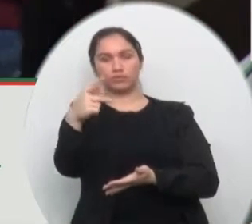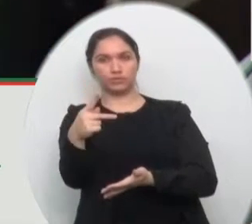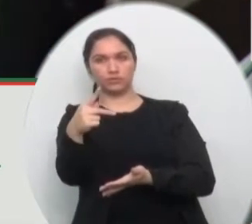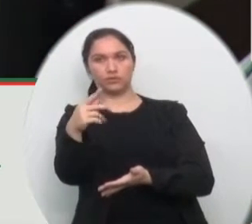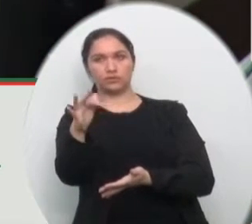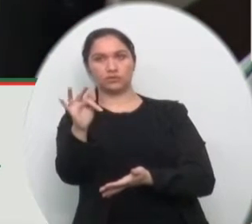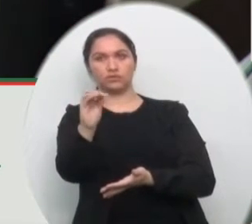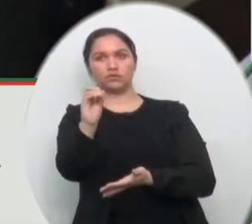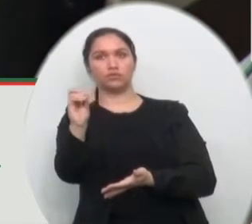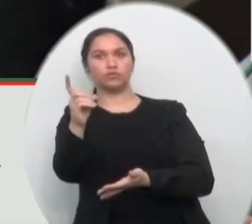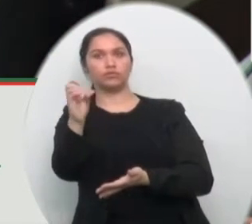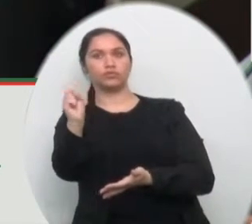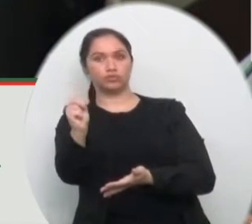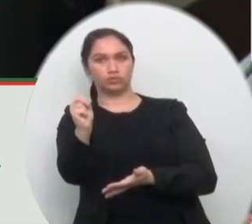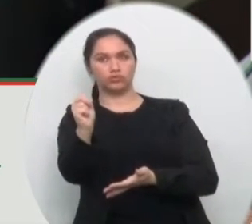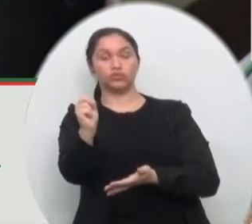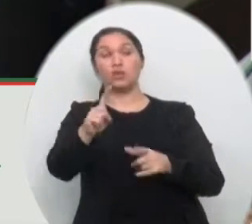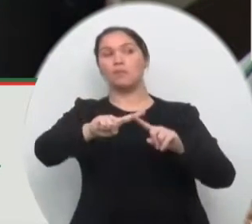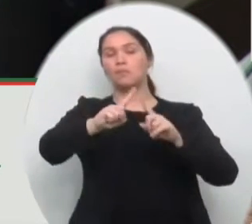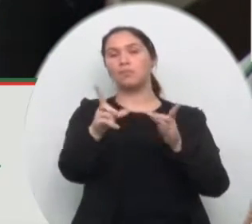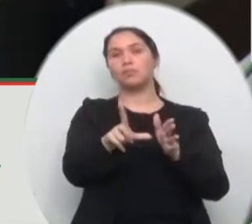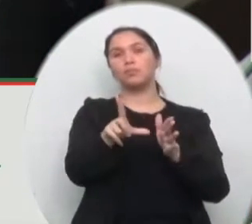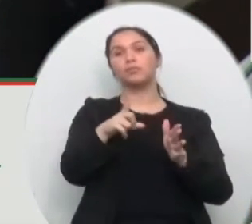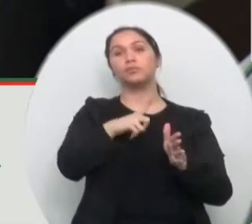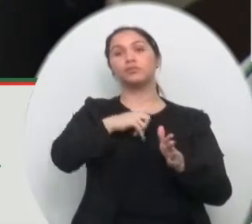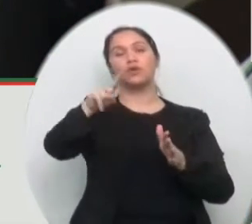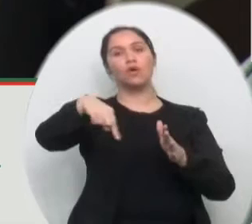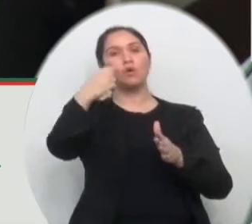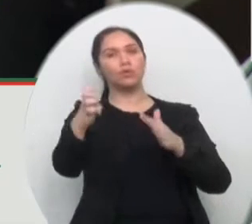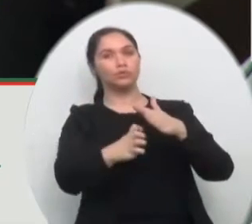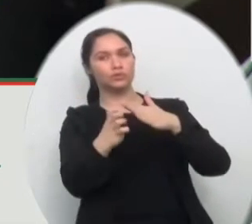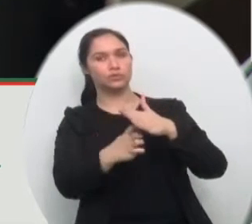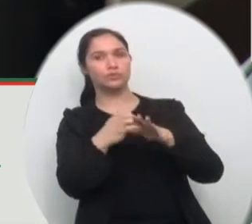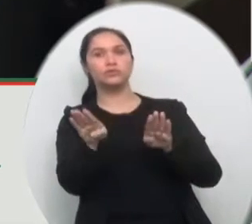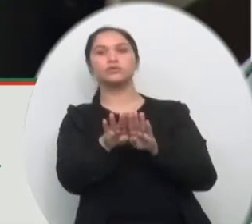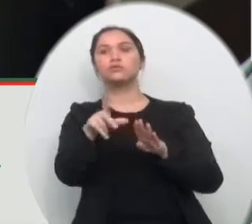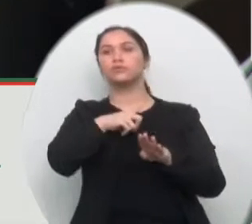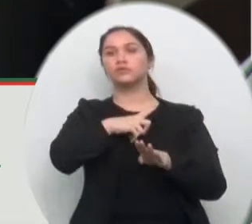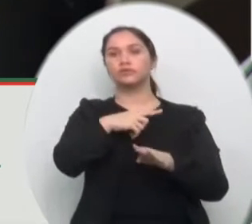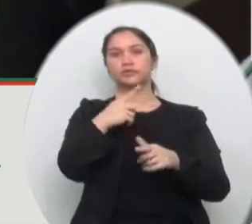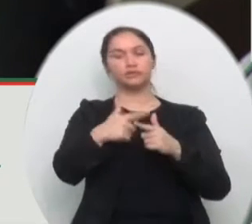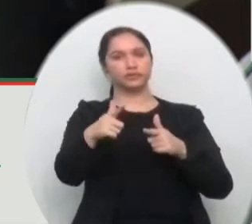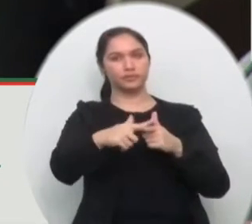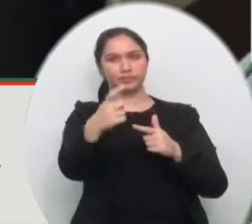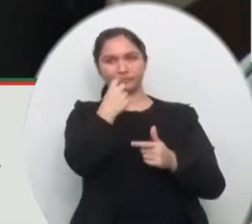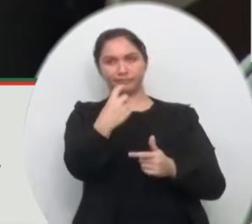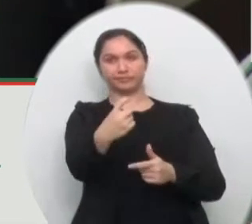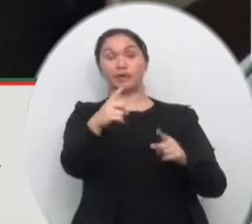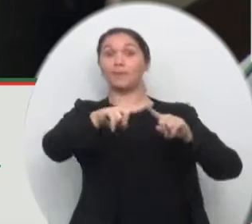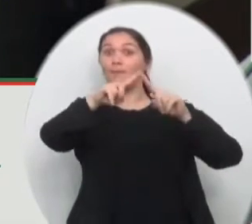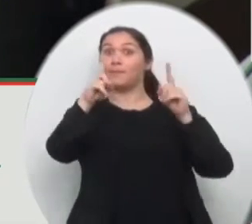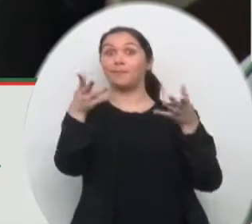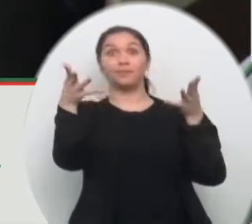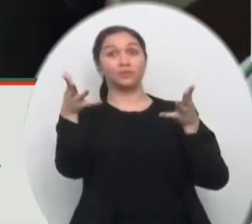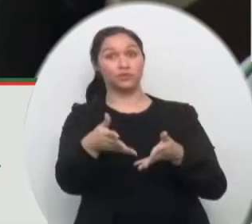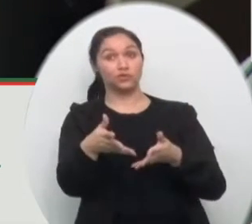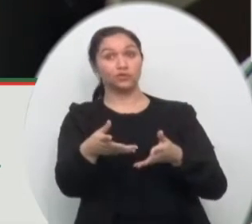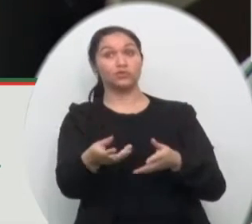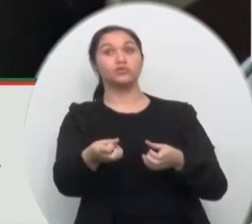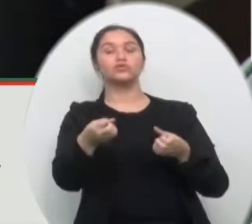do cheiro, como também outras empresas que foram citadas. Mas a gente vai se ater mais à MP